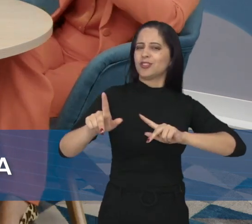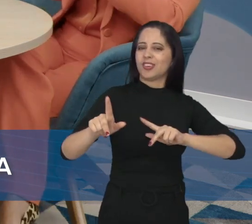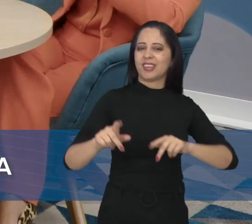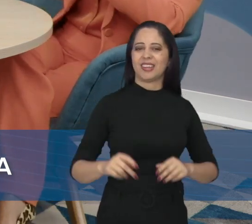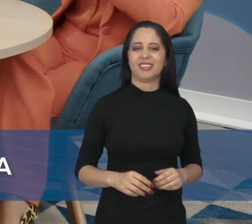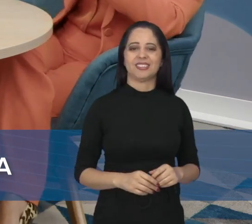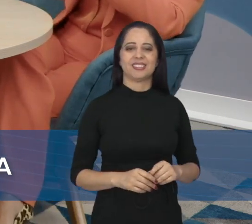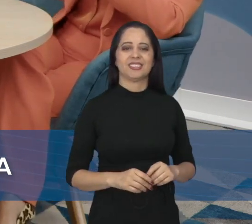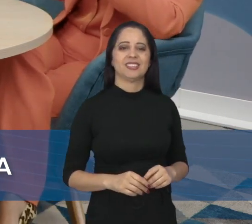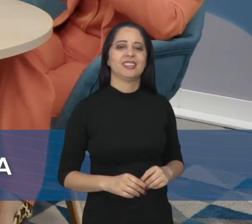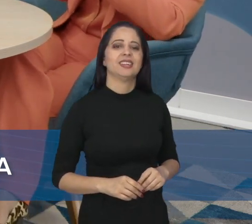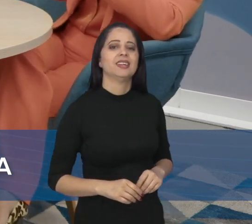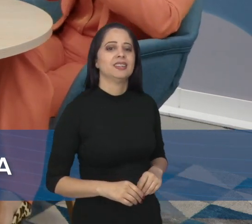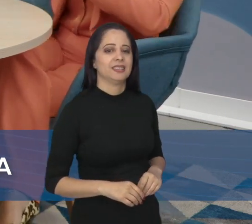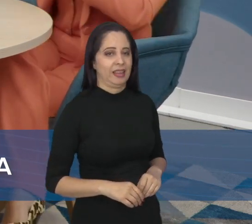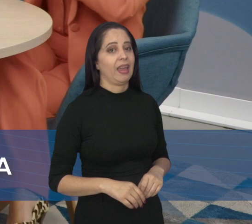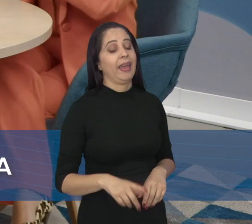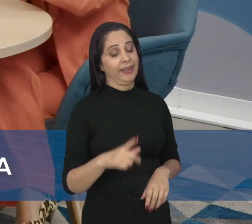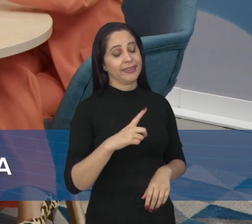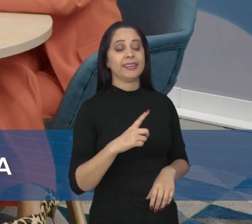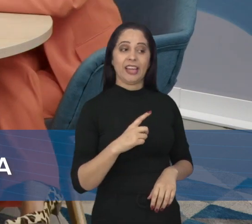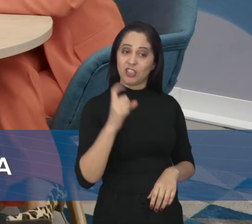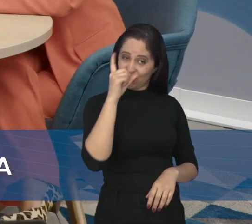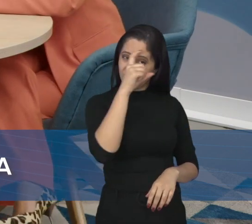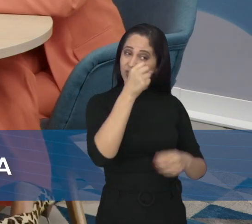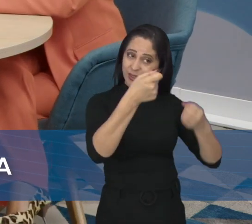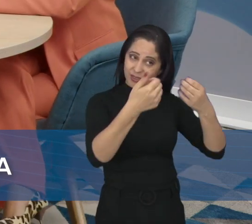primeiro. É um paradoxo, né?